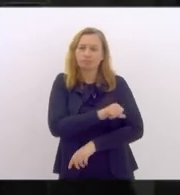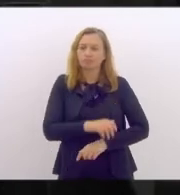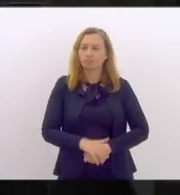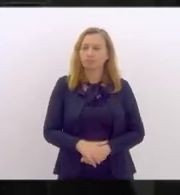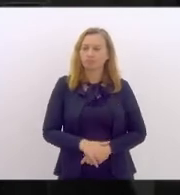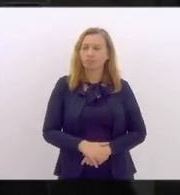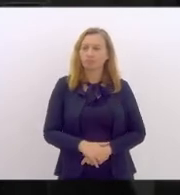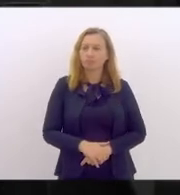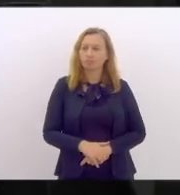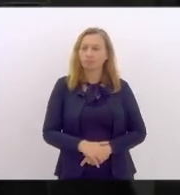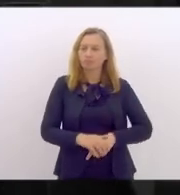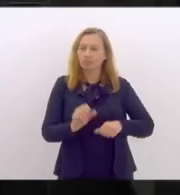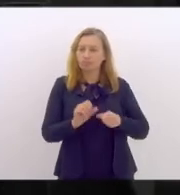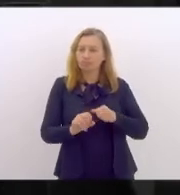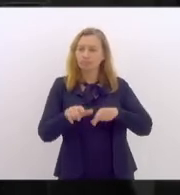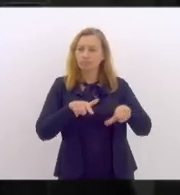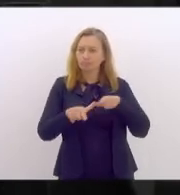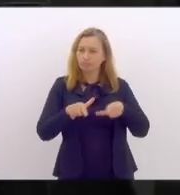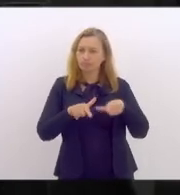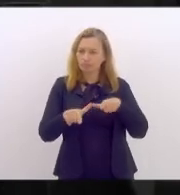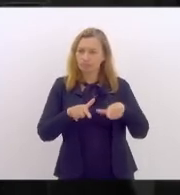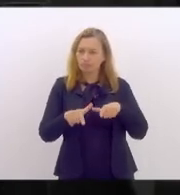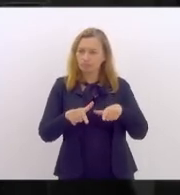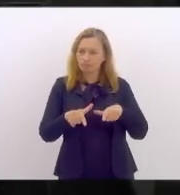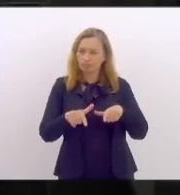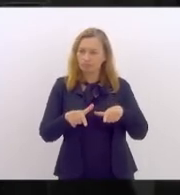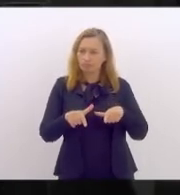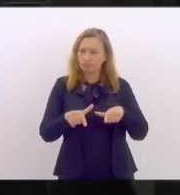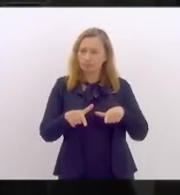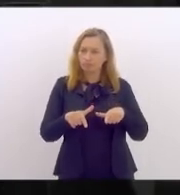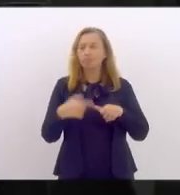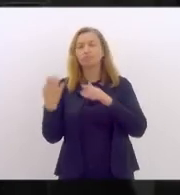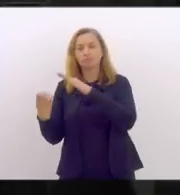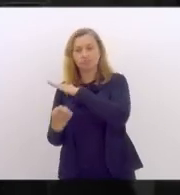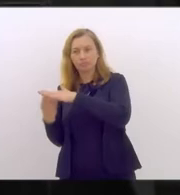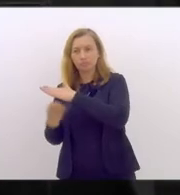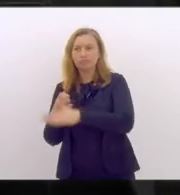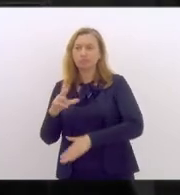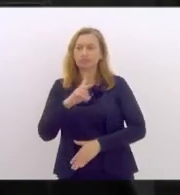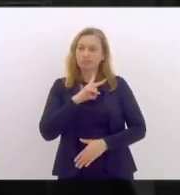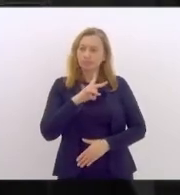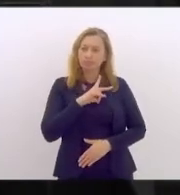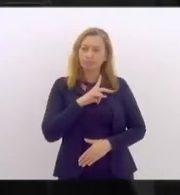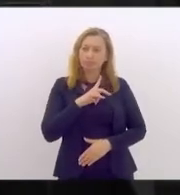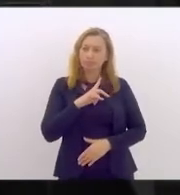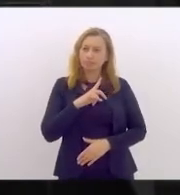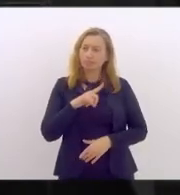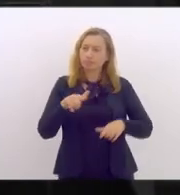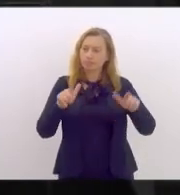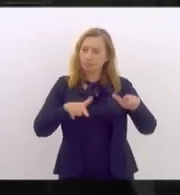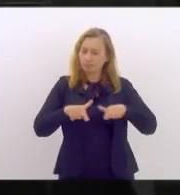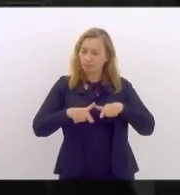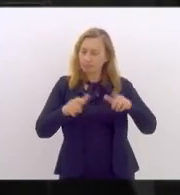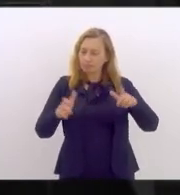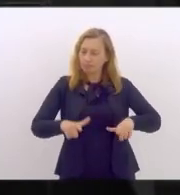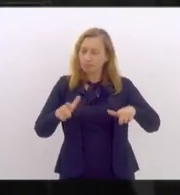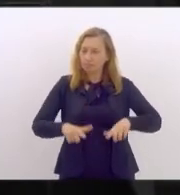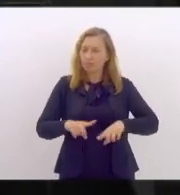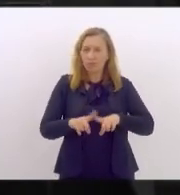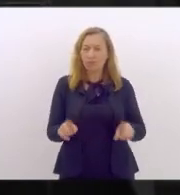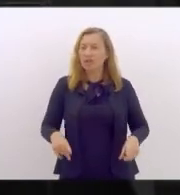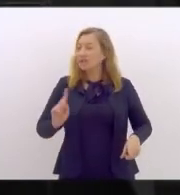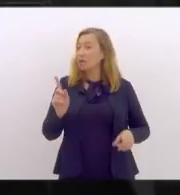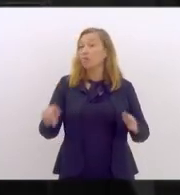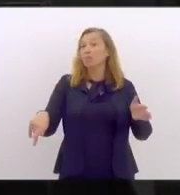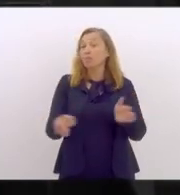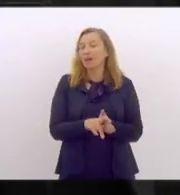para operar o serviço a concessionária privada atua naqueles espaços Mas isso não faz daqueles